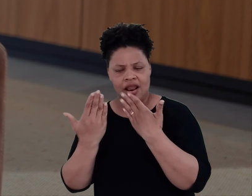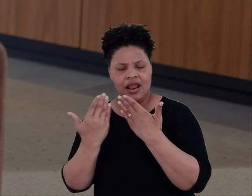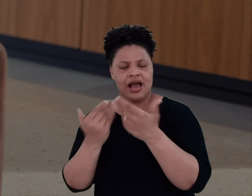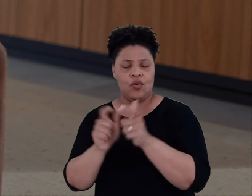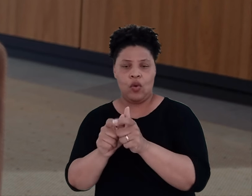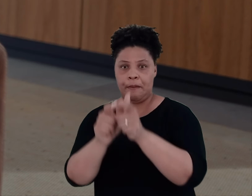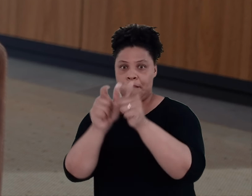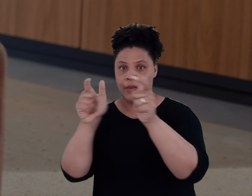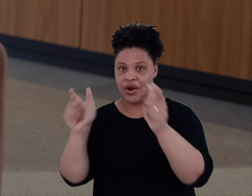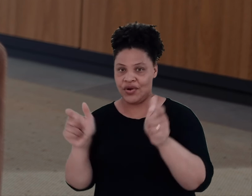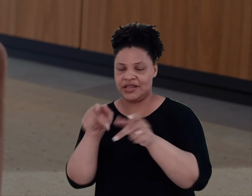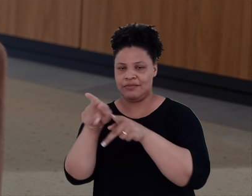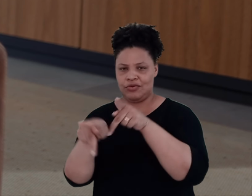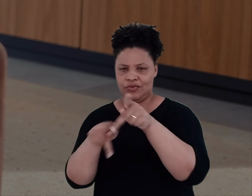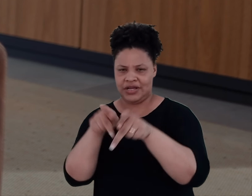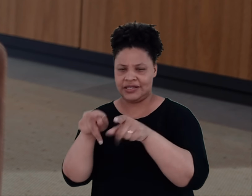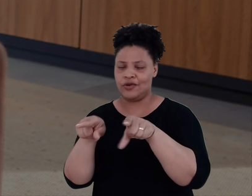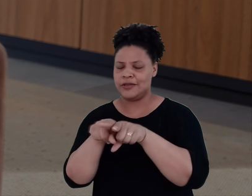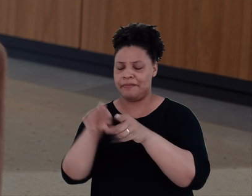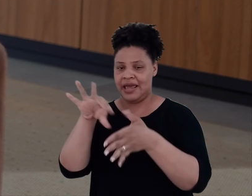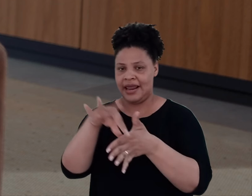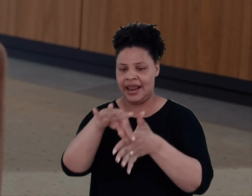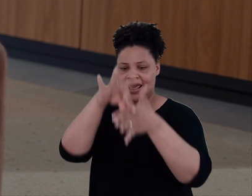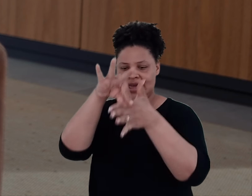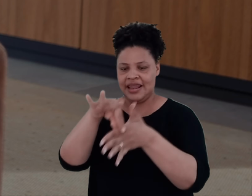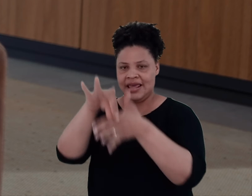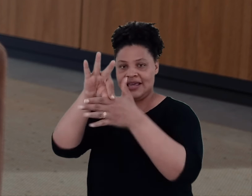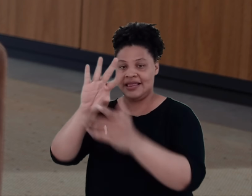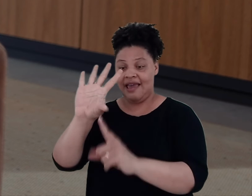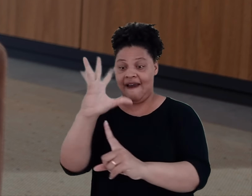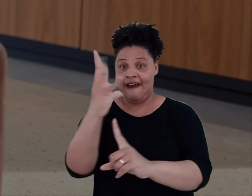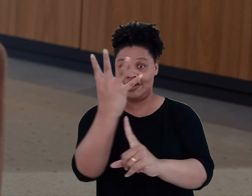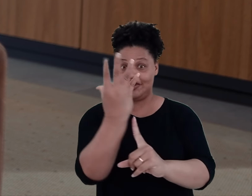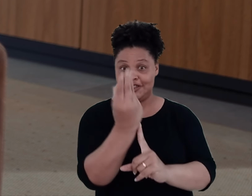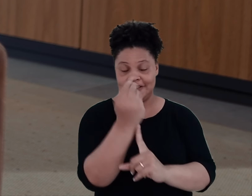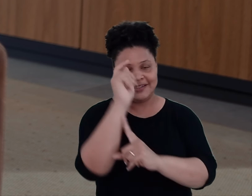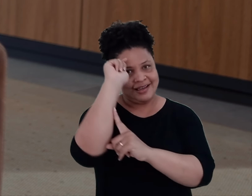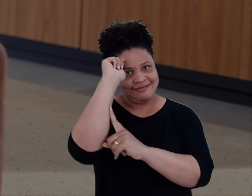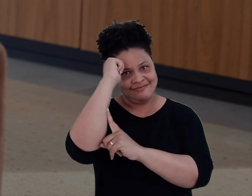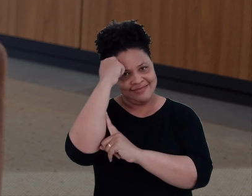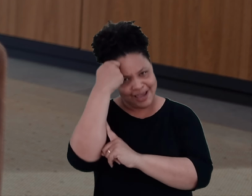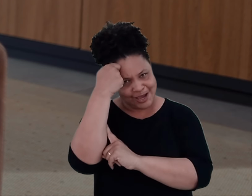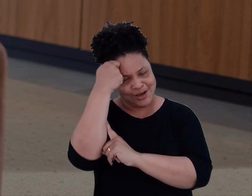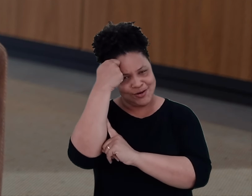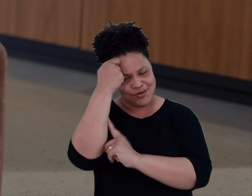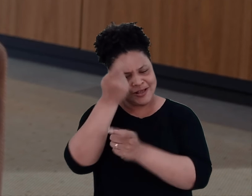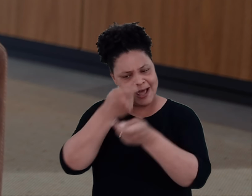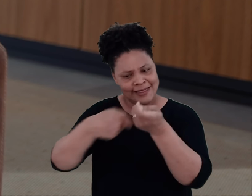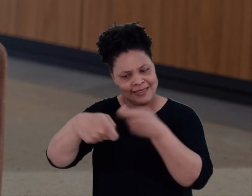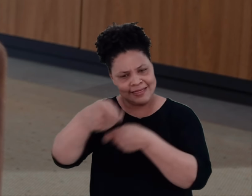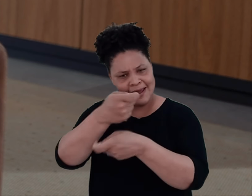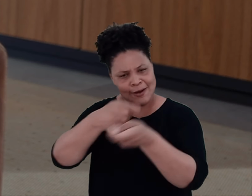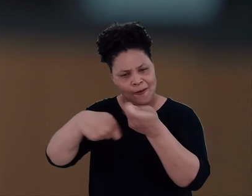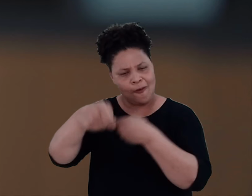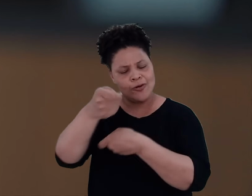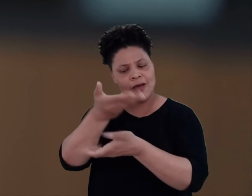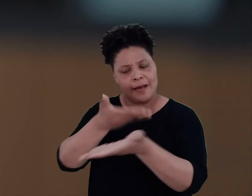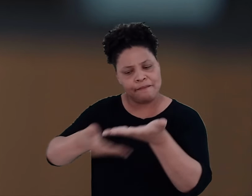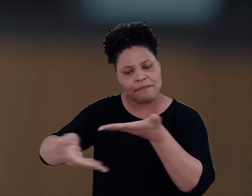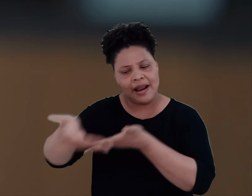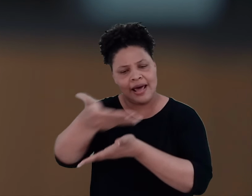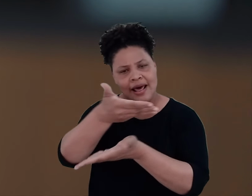público, além de seguir investindo em lideranças e artistas negros por meio de seus negócios, compartilhando o sucesso que ela alcançou.